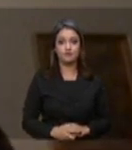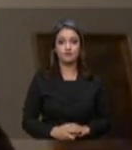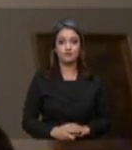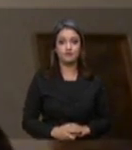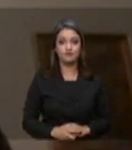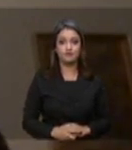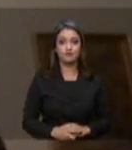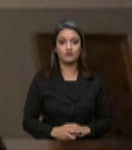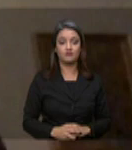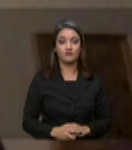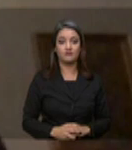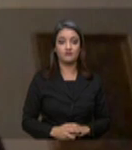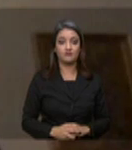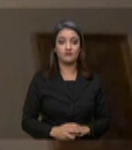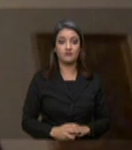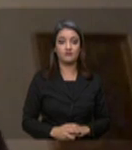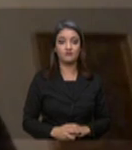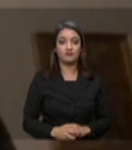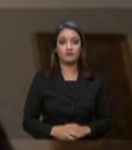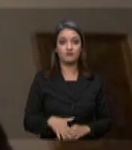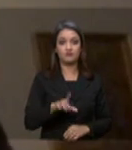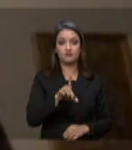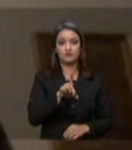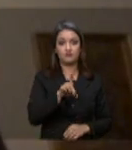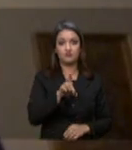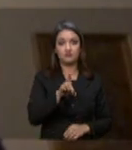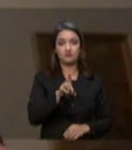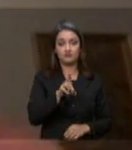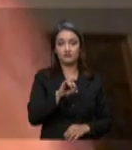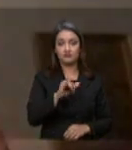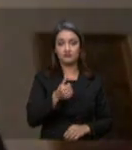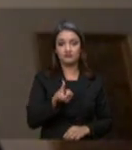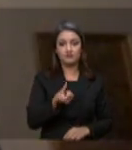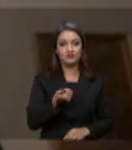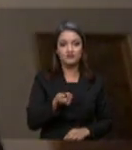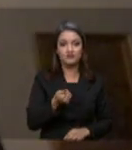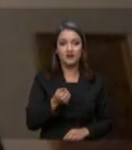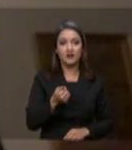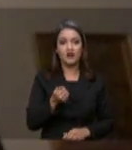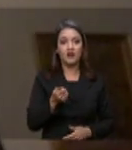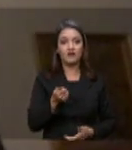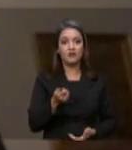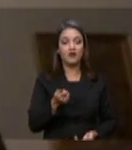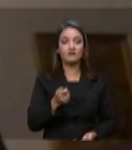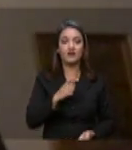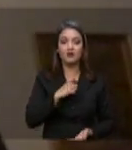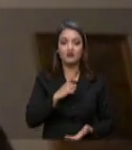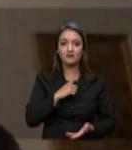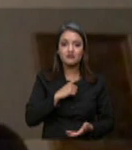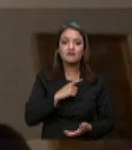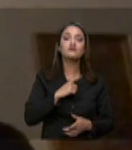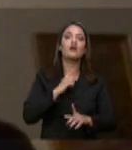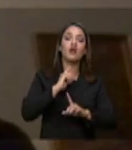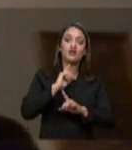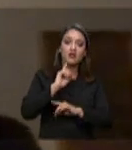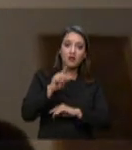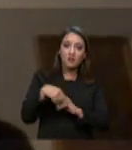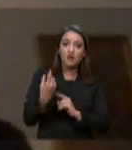e no dia seis de dezembro entre novos Titãs xingamentos que eu vou pular até pegar